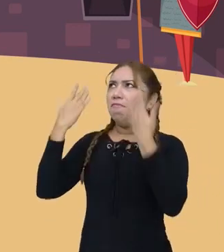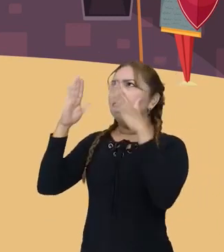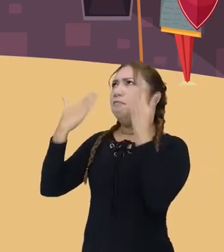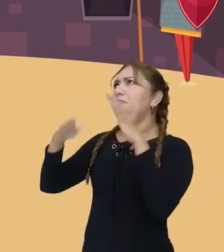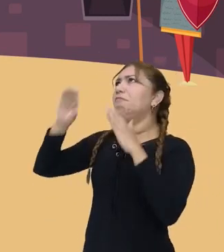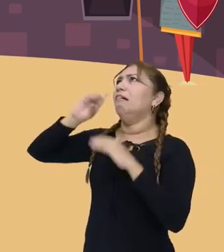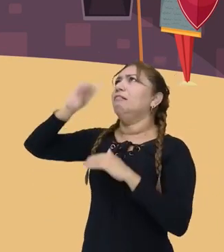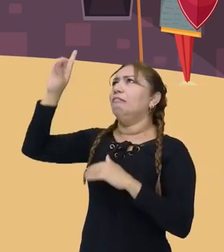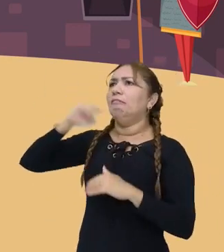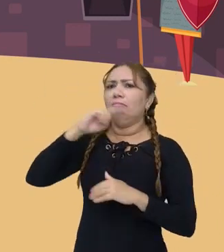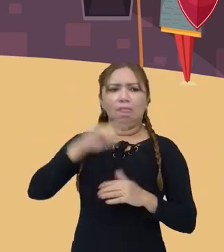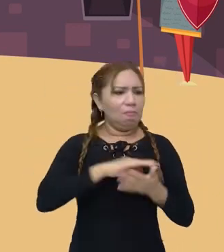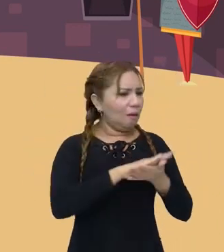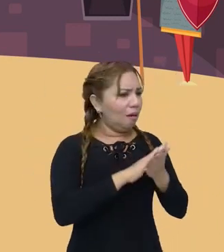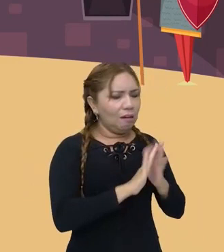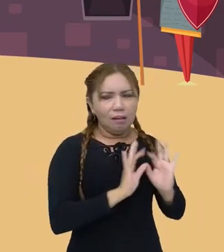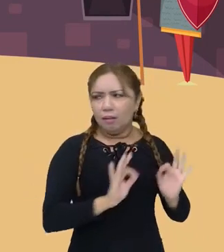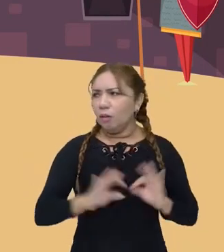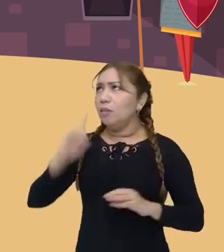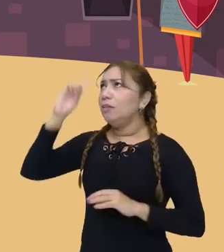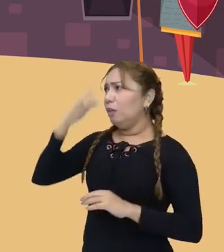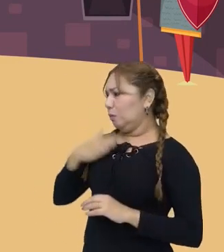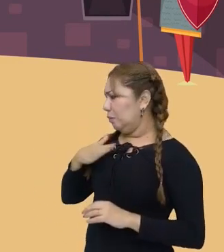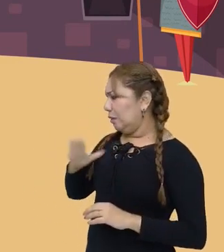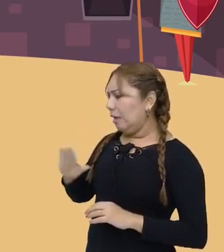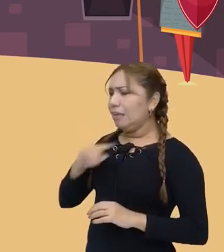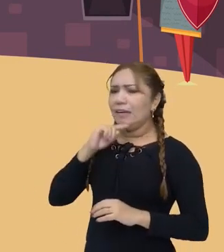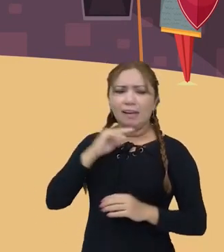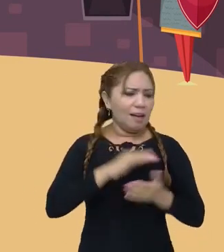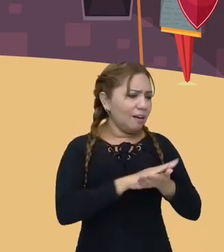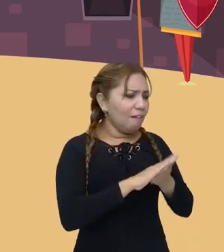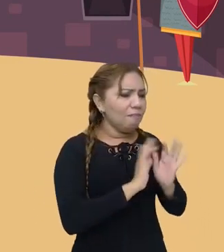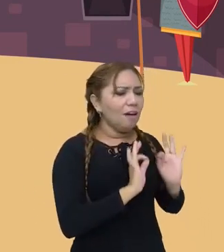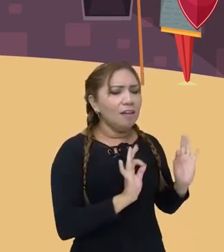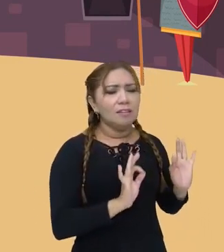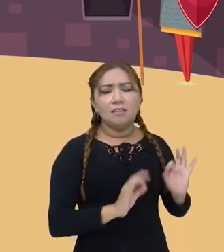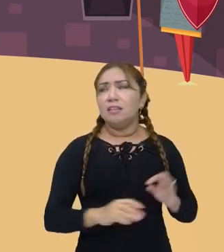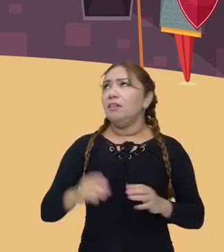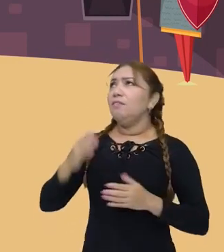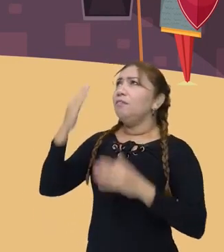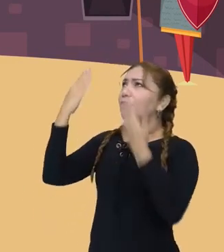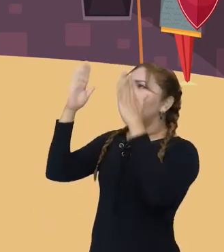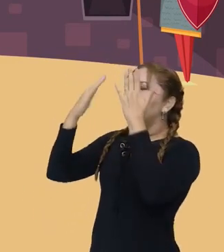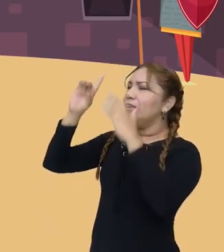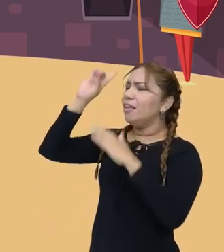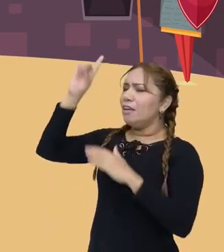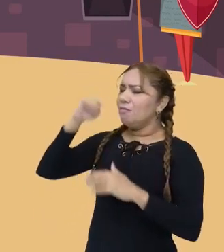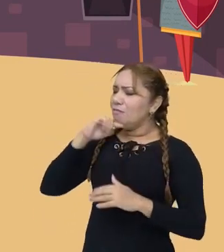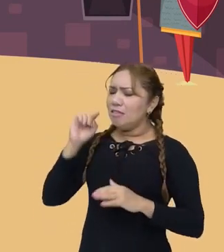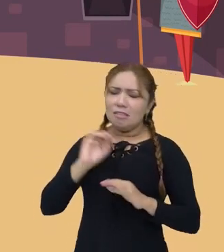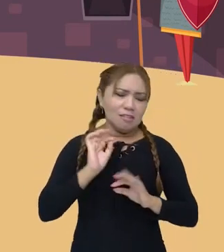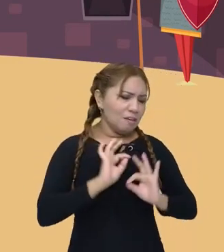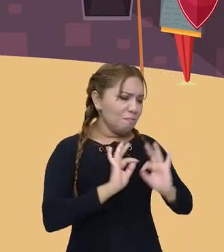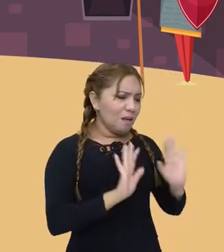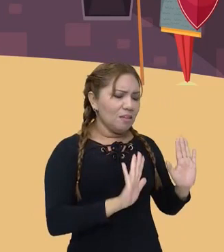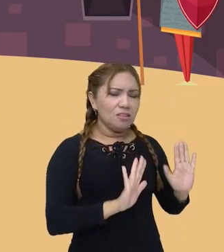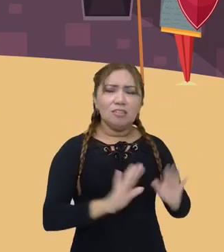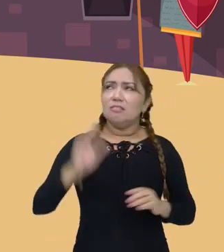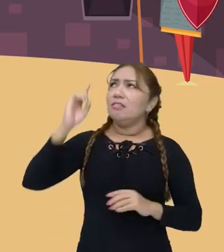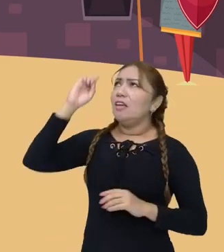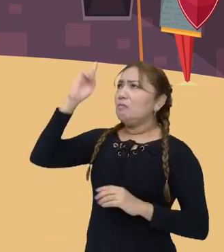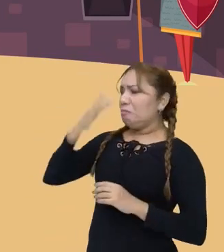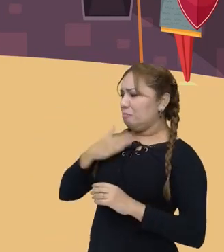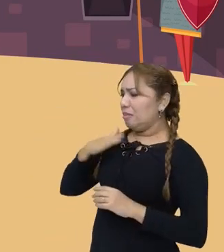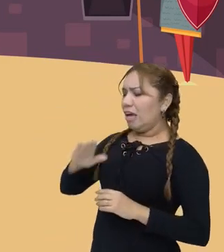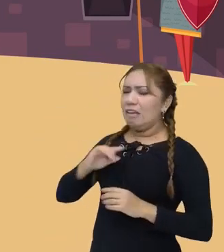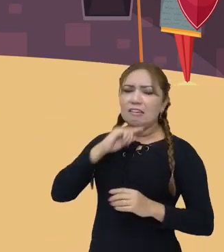viva Deus e ninguém mais. Quando Deus não quer, ninguém nada faz. Viva Deus e ninguém mais.